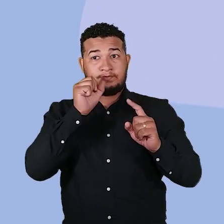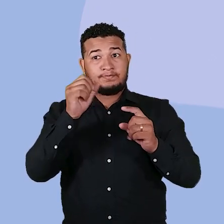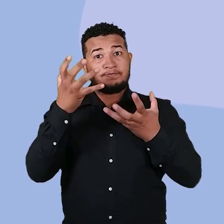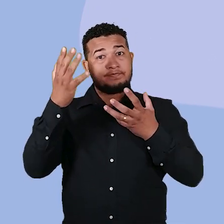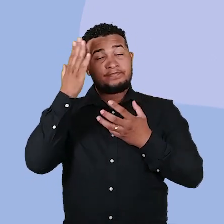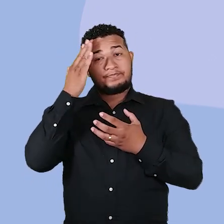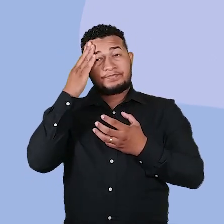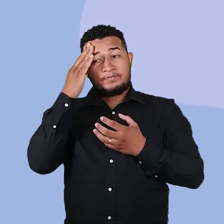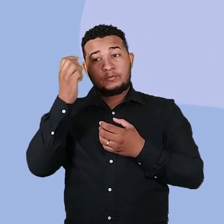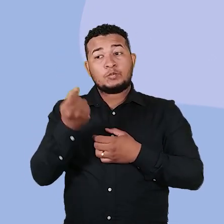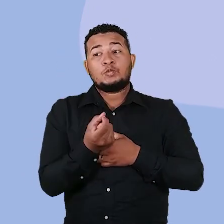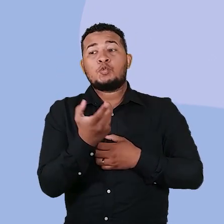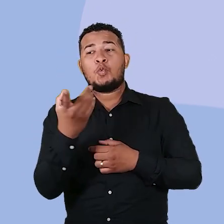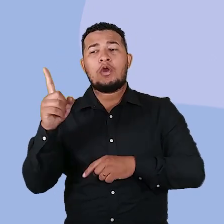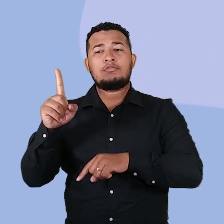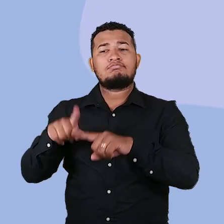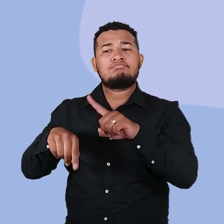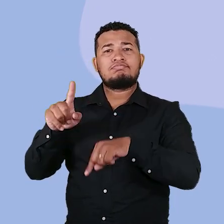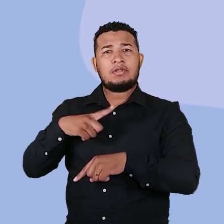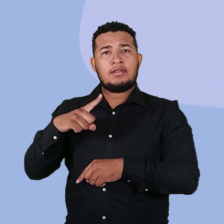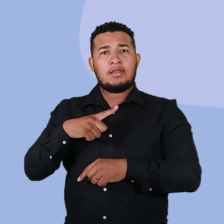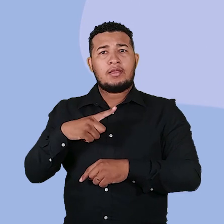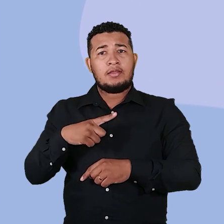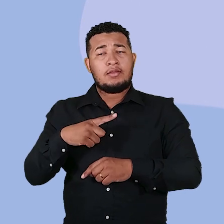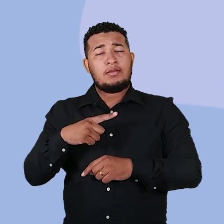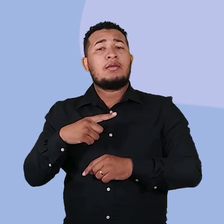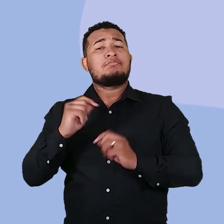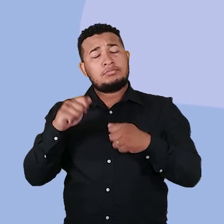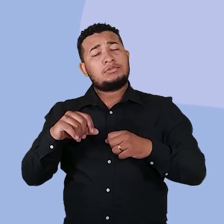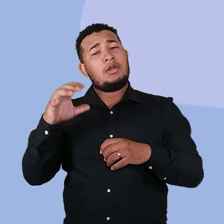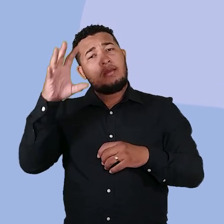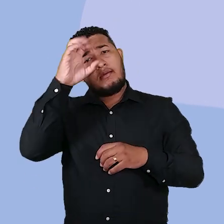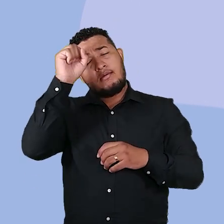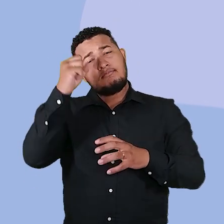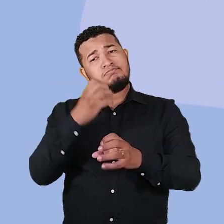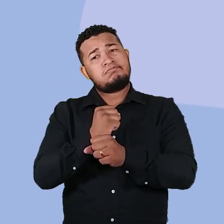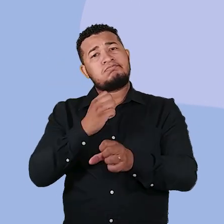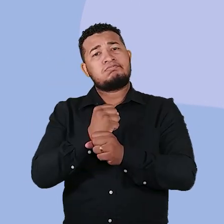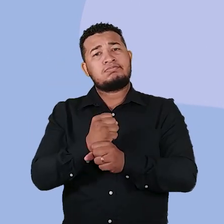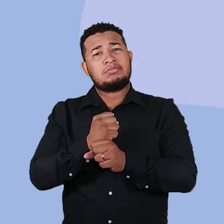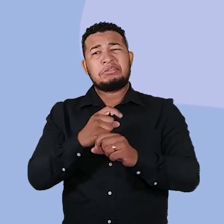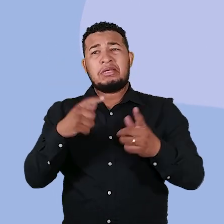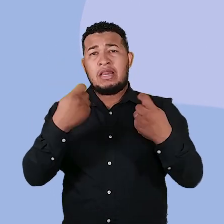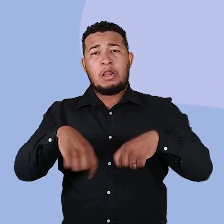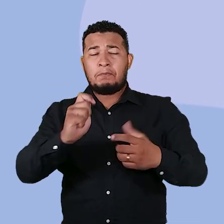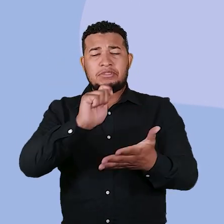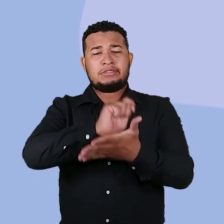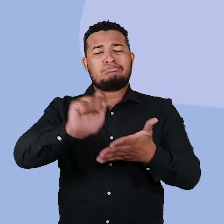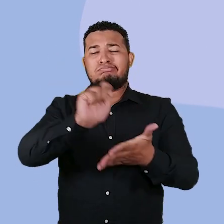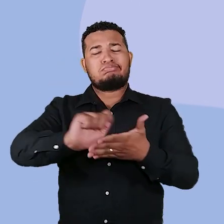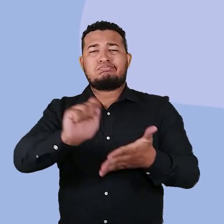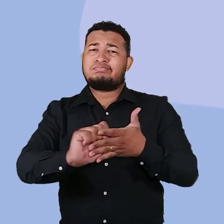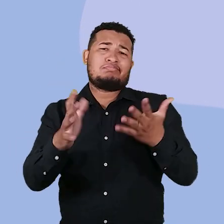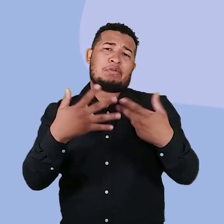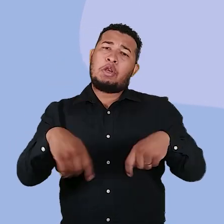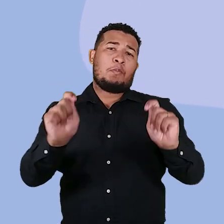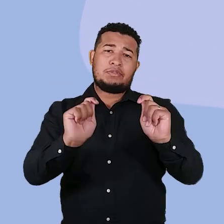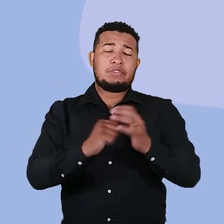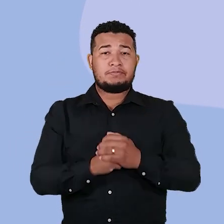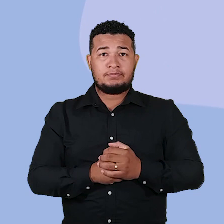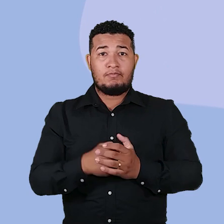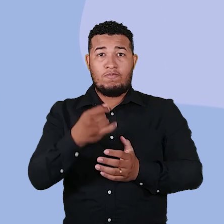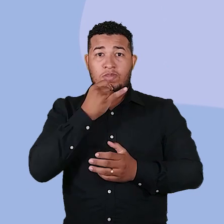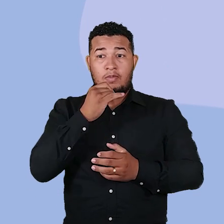se você quer calcular número de elementos mas conseguimos calcular a quantidade de possibilidades sem precisar